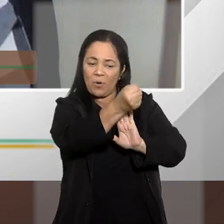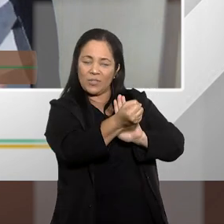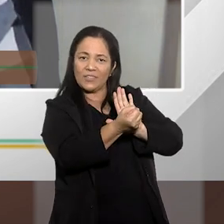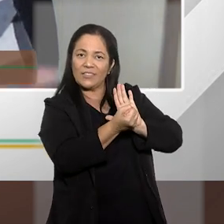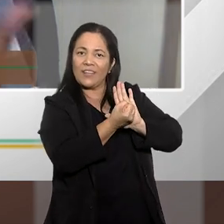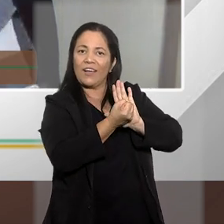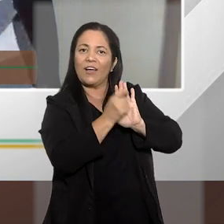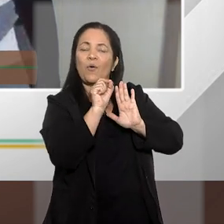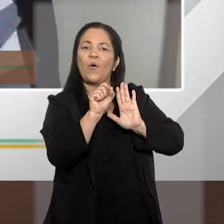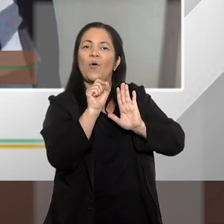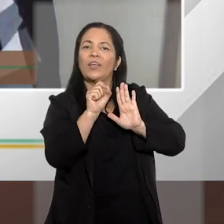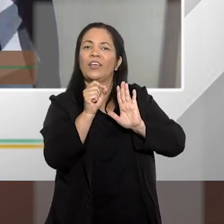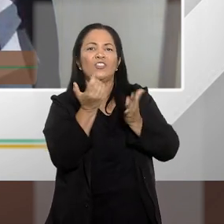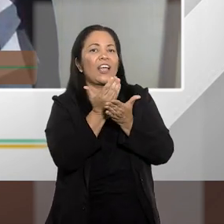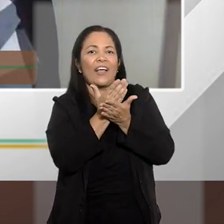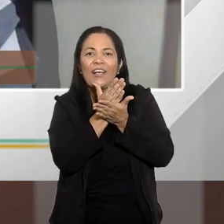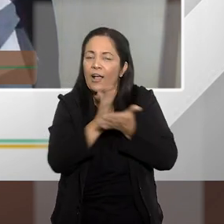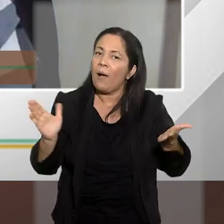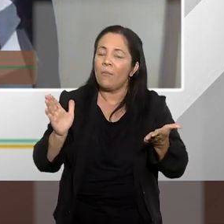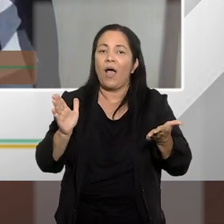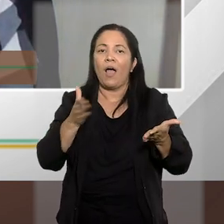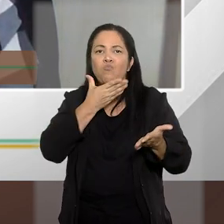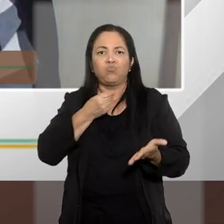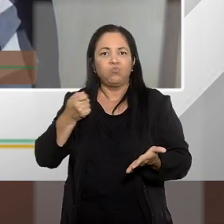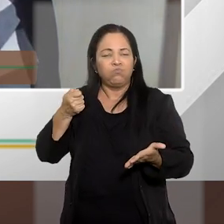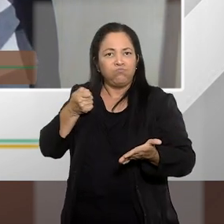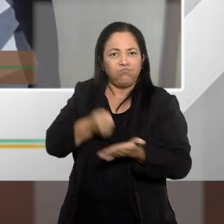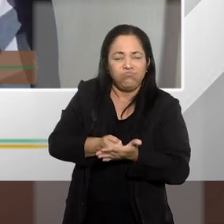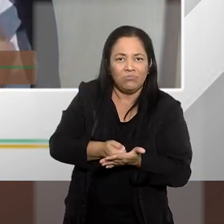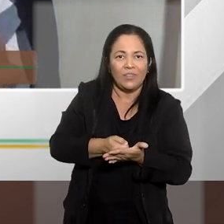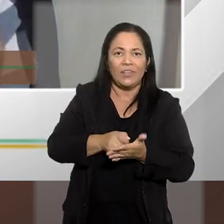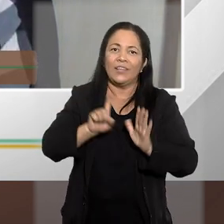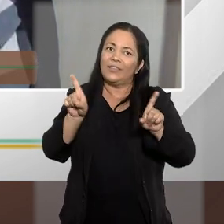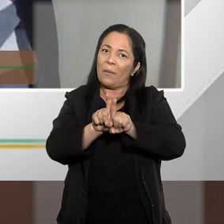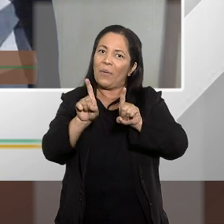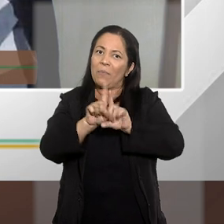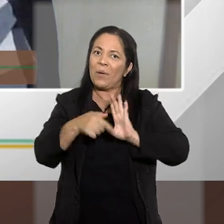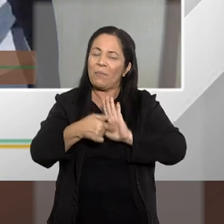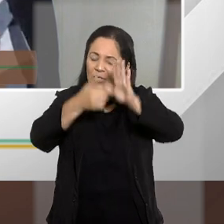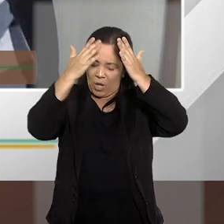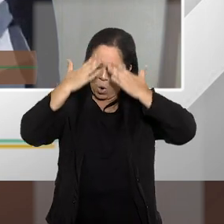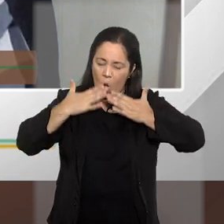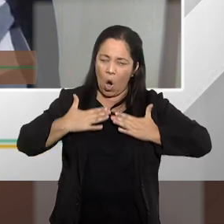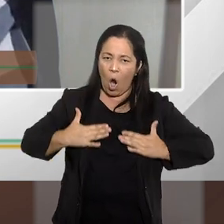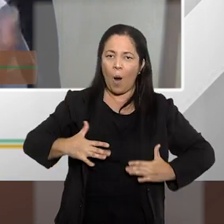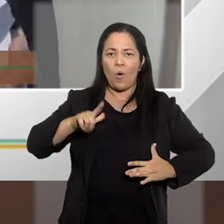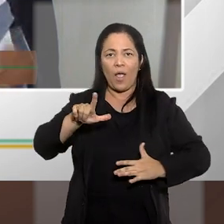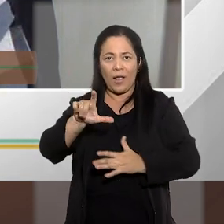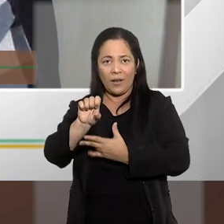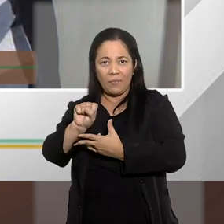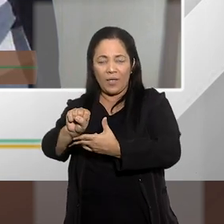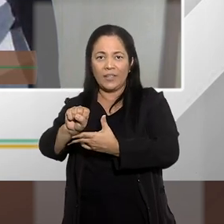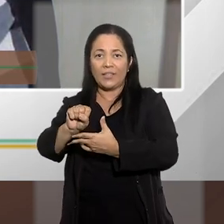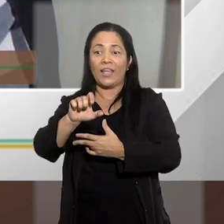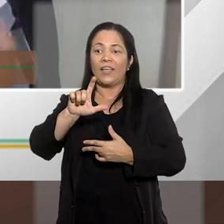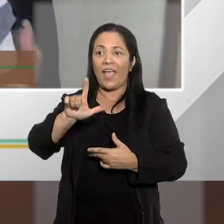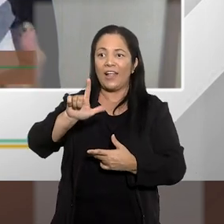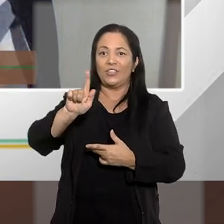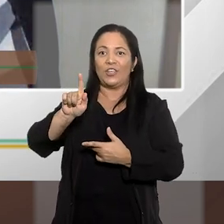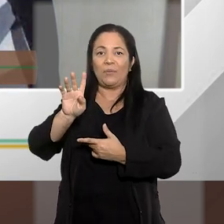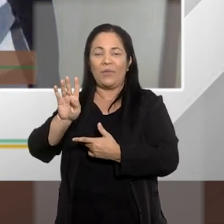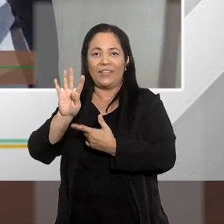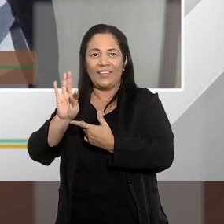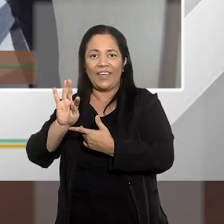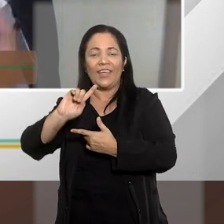ao machismo, trazer a visibilidade ao corpo lésbico. Então, passou a ser LGBT e depois foi